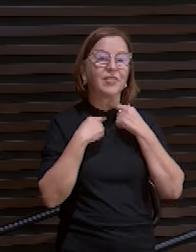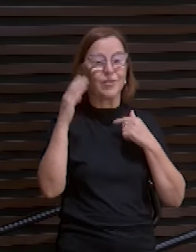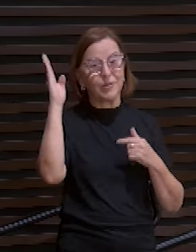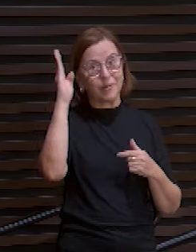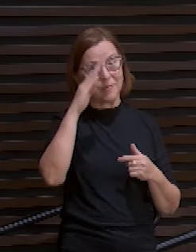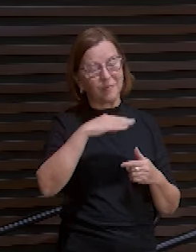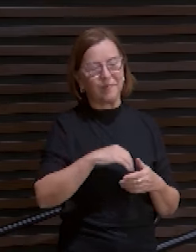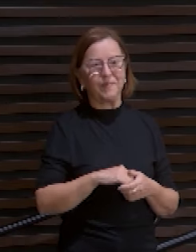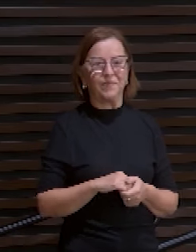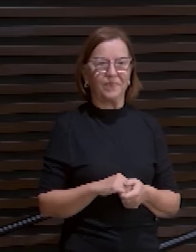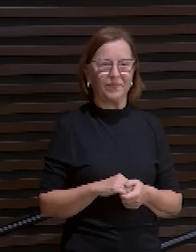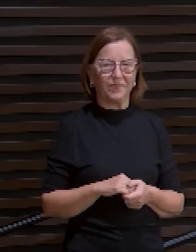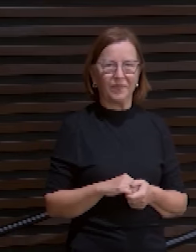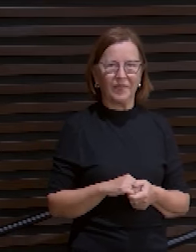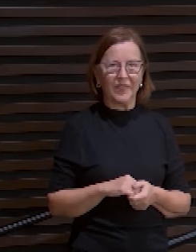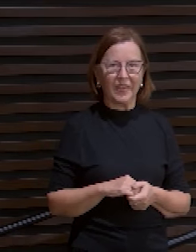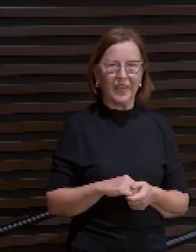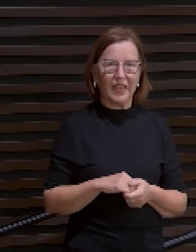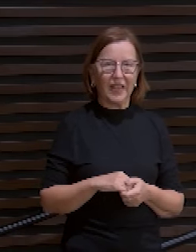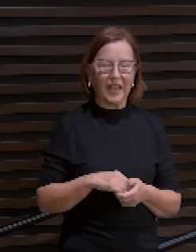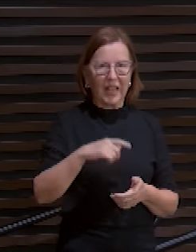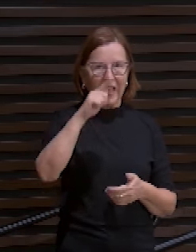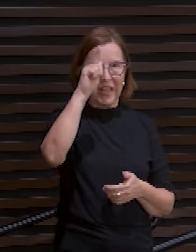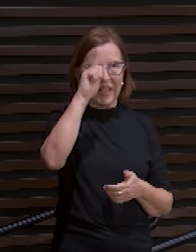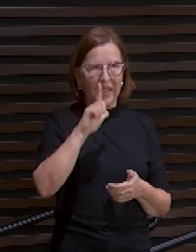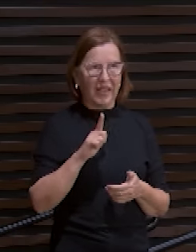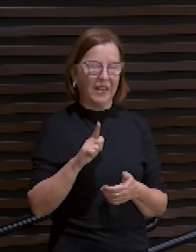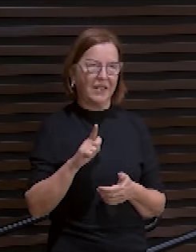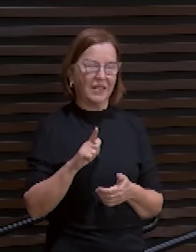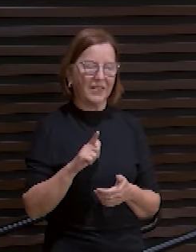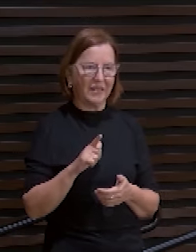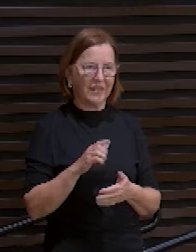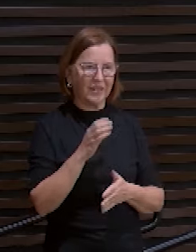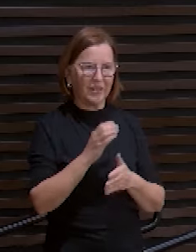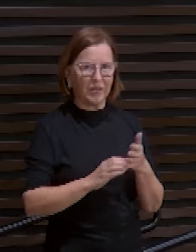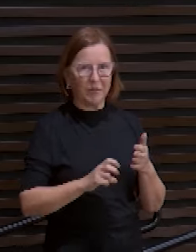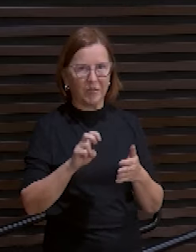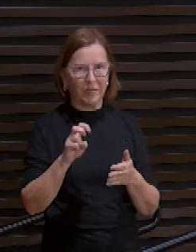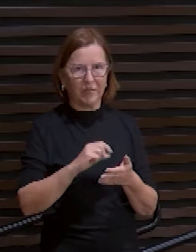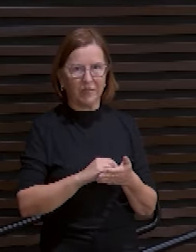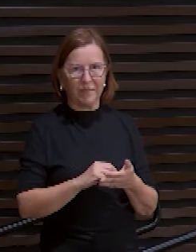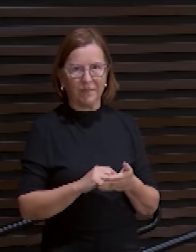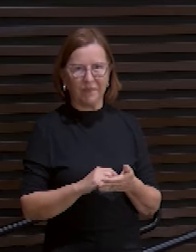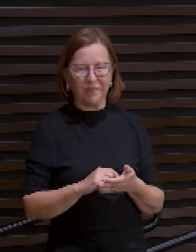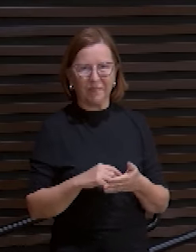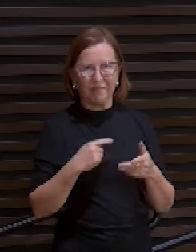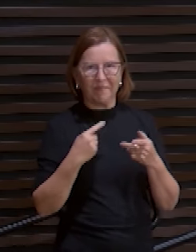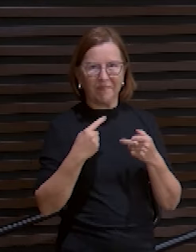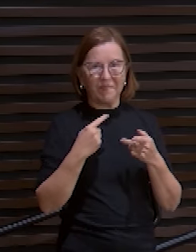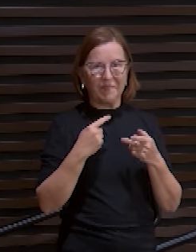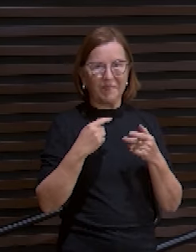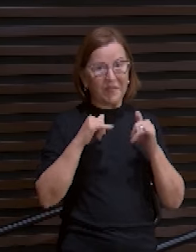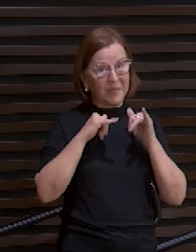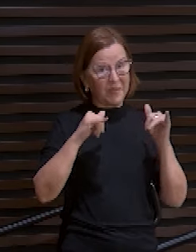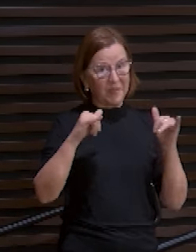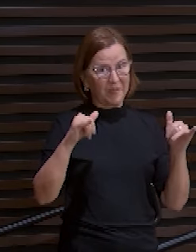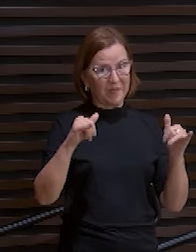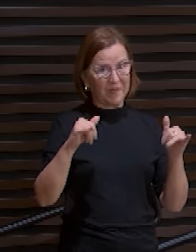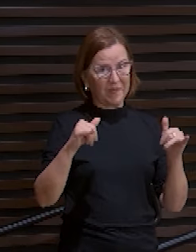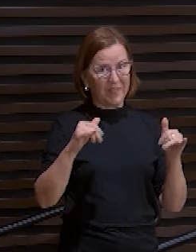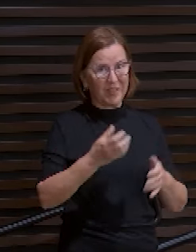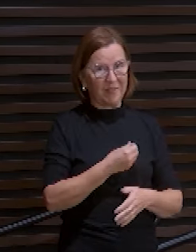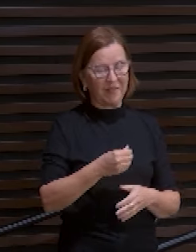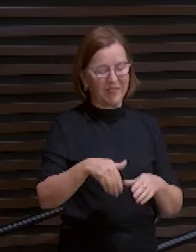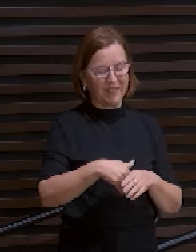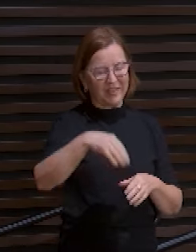Gálatas 5:16 Vamos ler juntos digo porém andai no